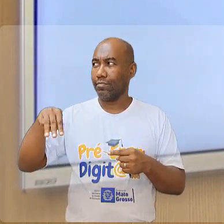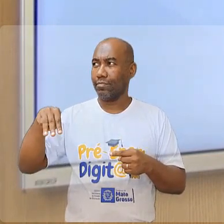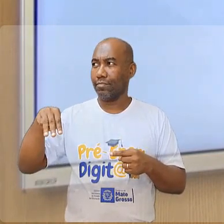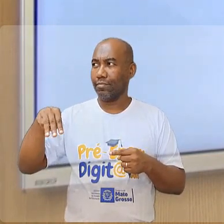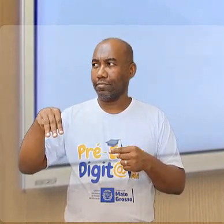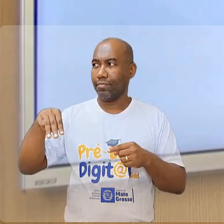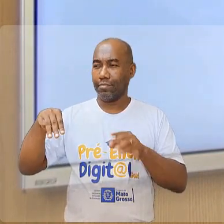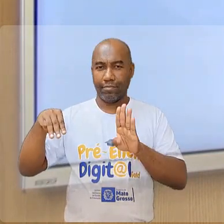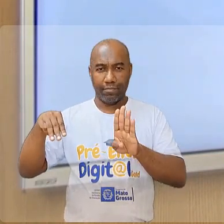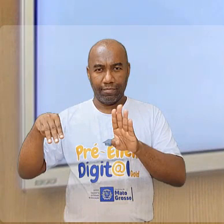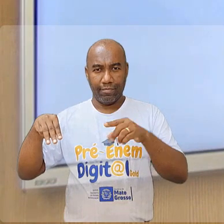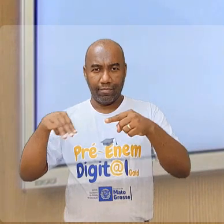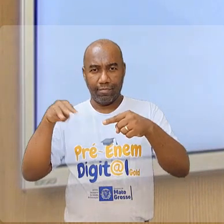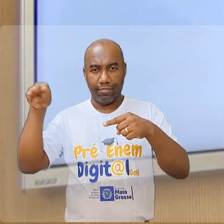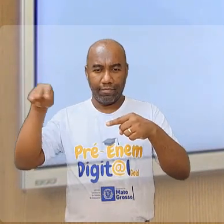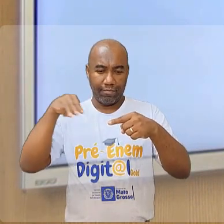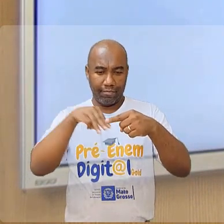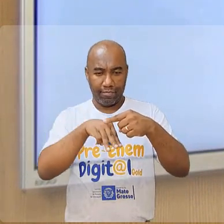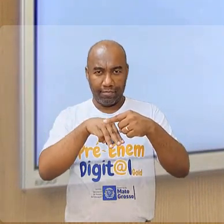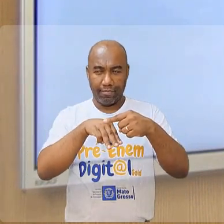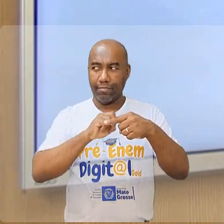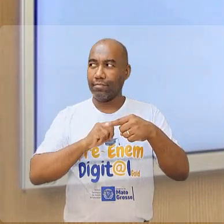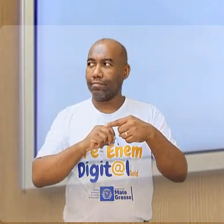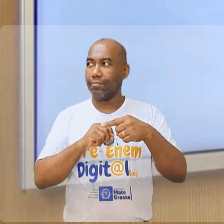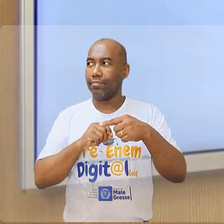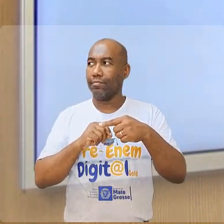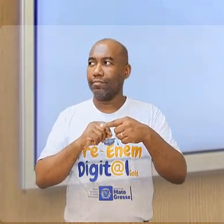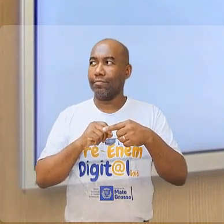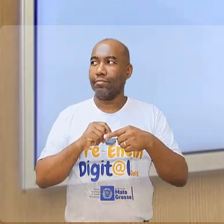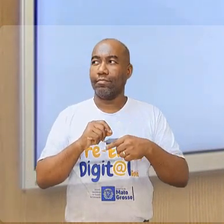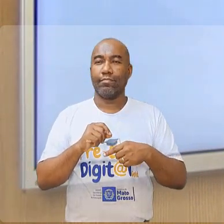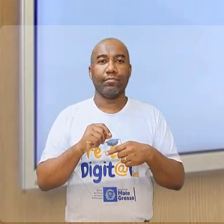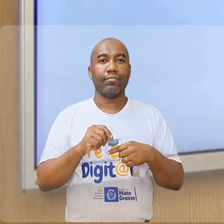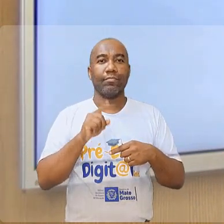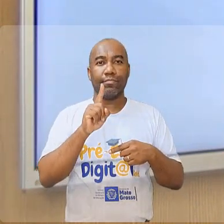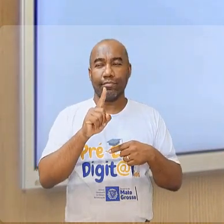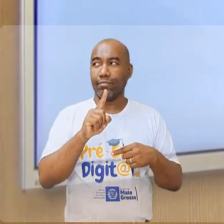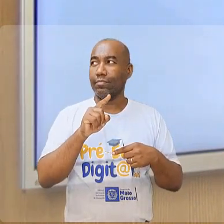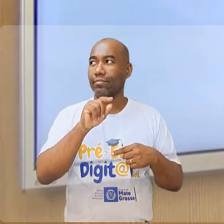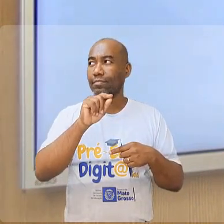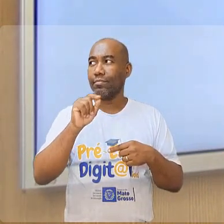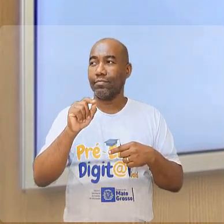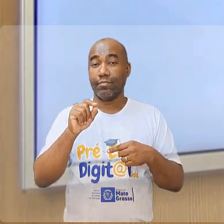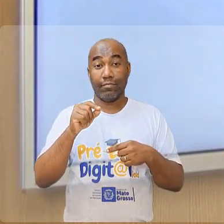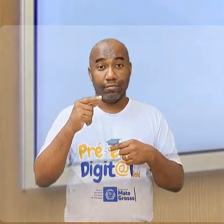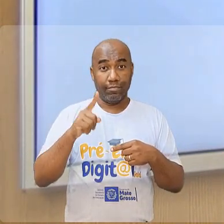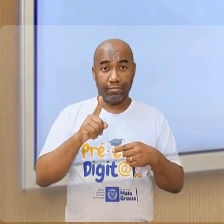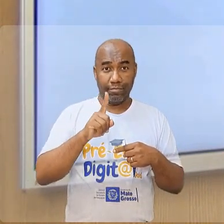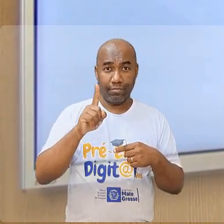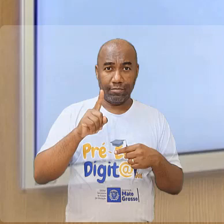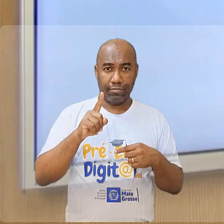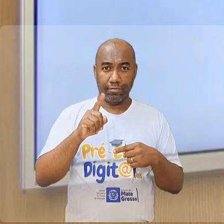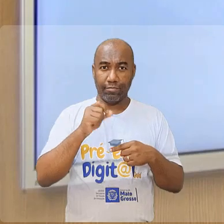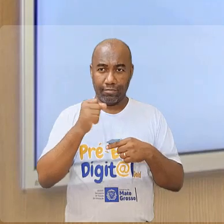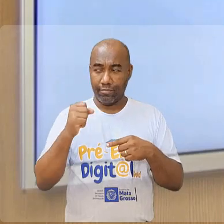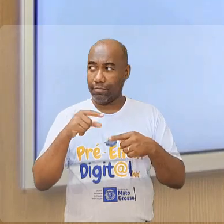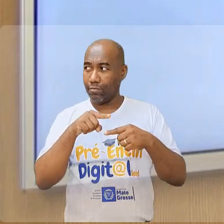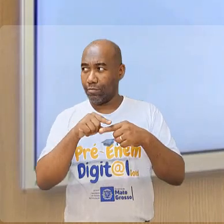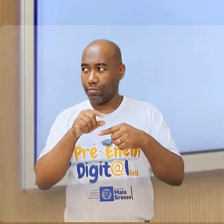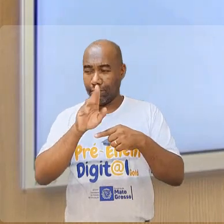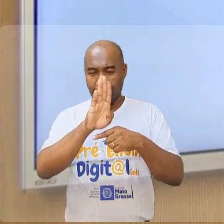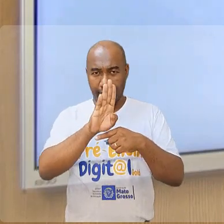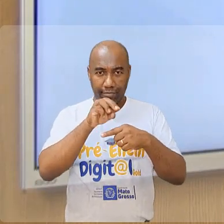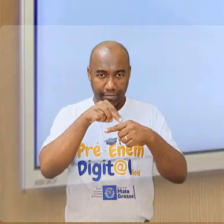por ponto Nozinho de igual eu passo a fração na parte de cima da fração eu peguei alguém do treino Brant